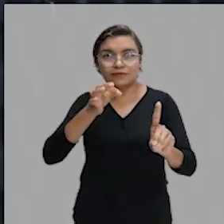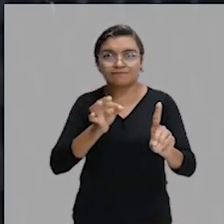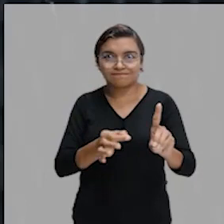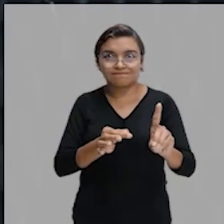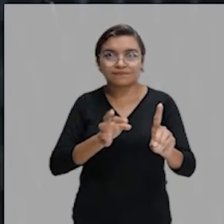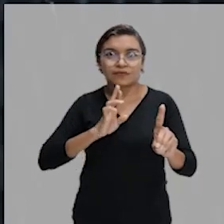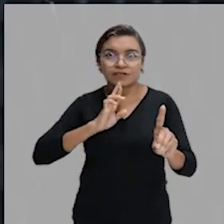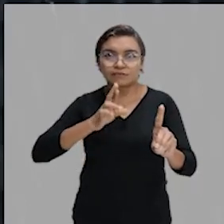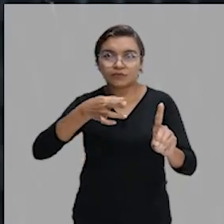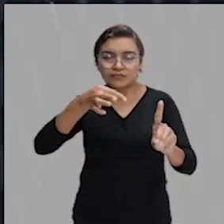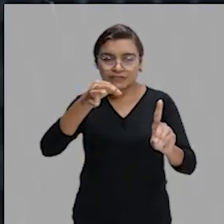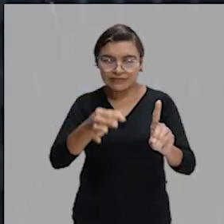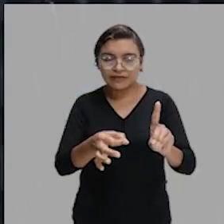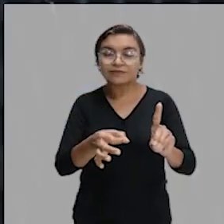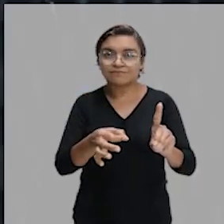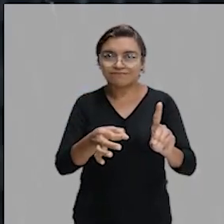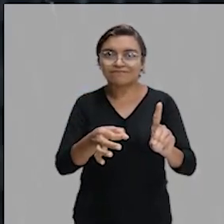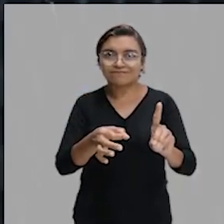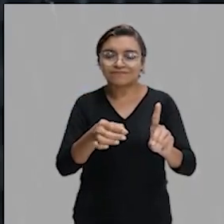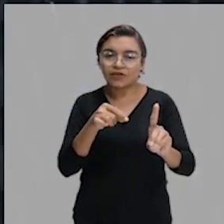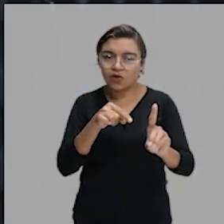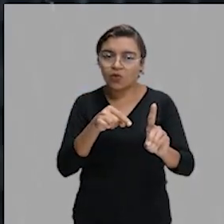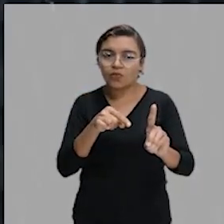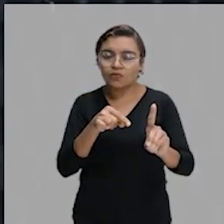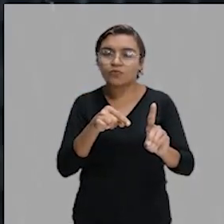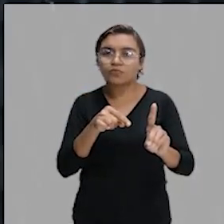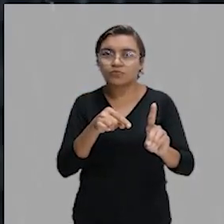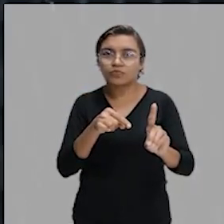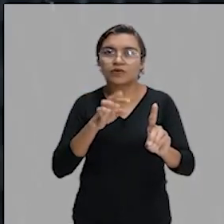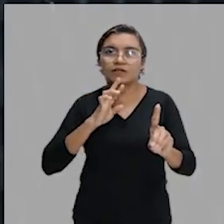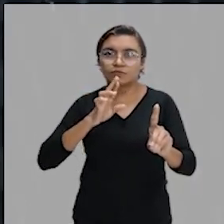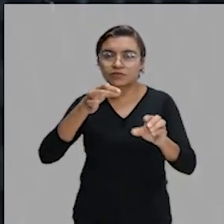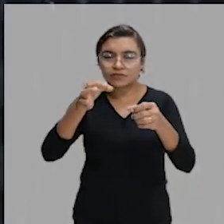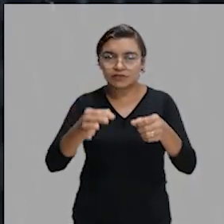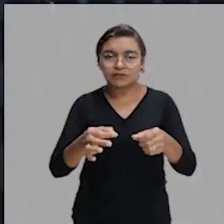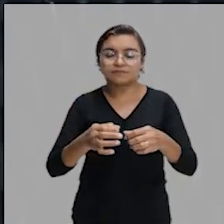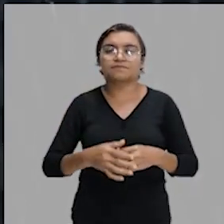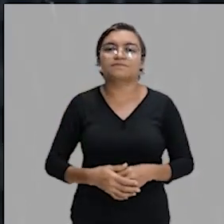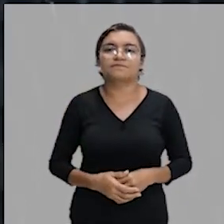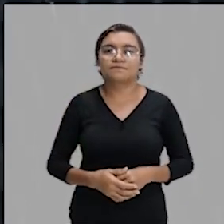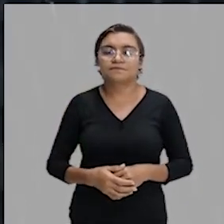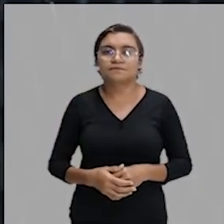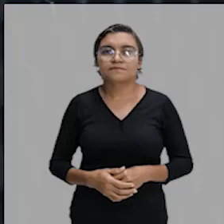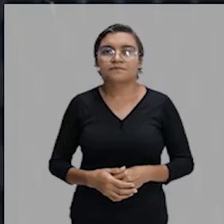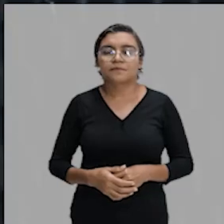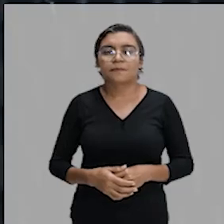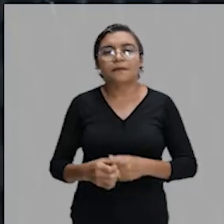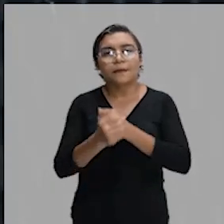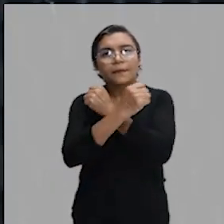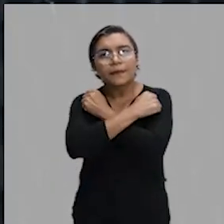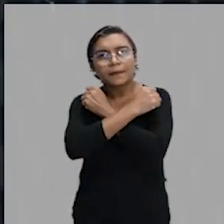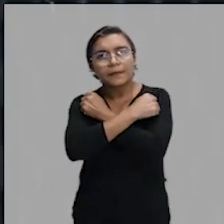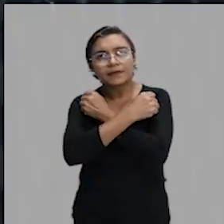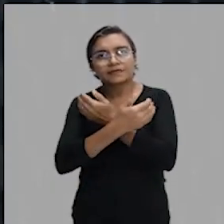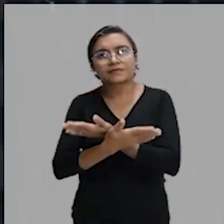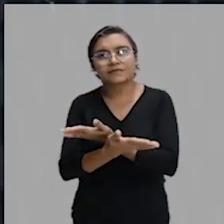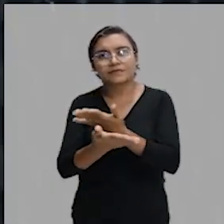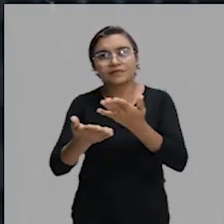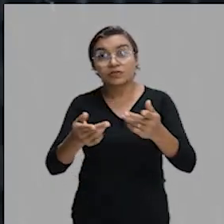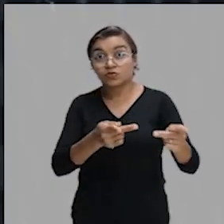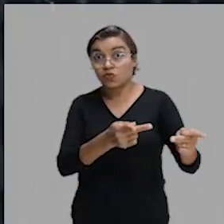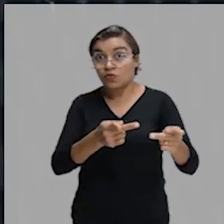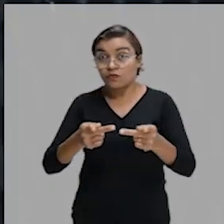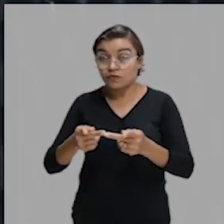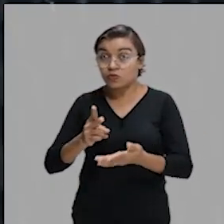fechado? Indução, portanto. Indução, nós vamos ficar com essa aqui. Fica aqui o meu forte abraço com vocês, o convite a